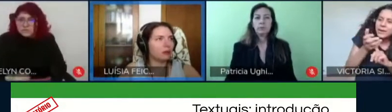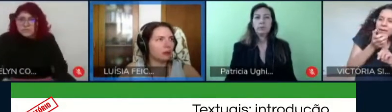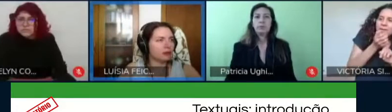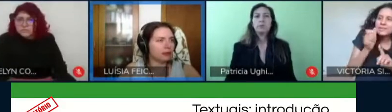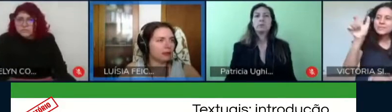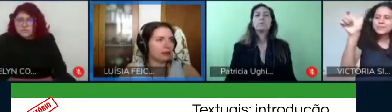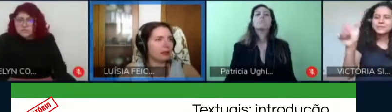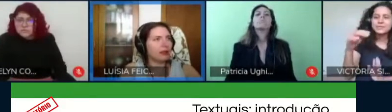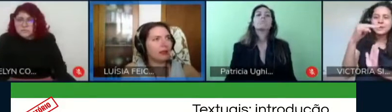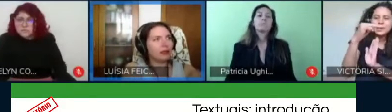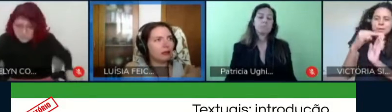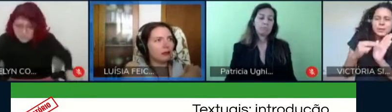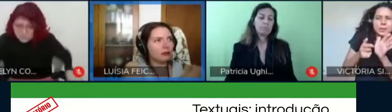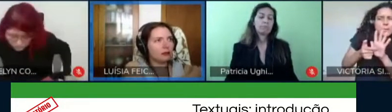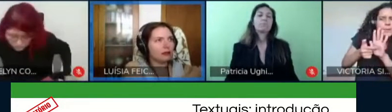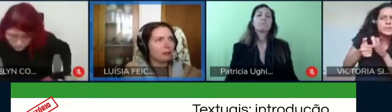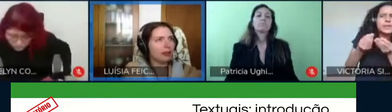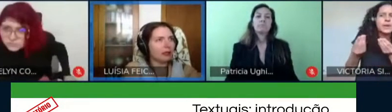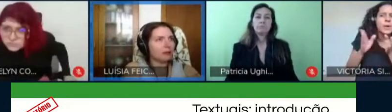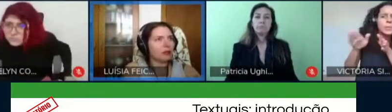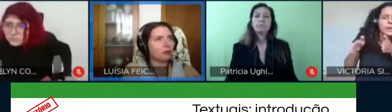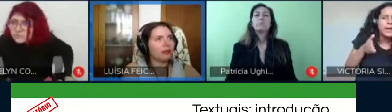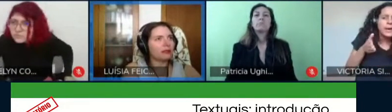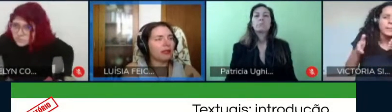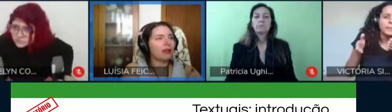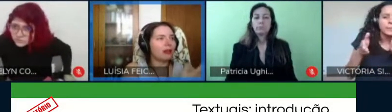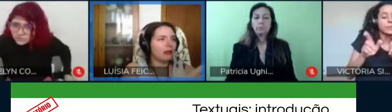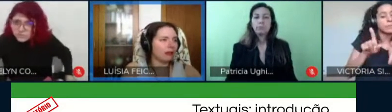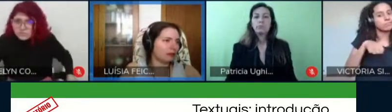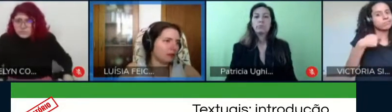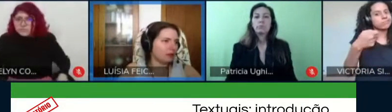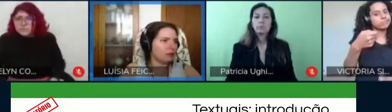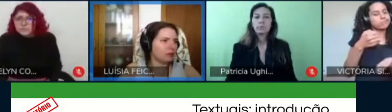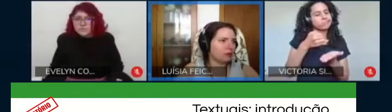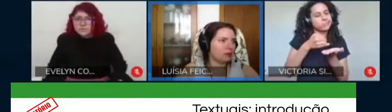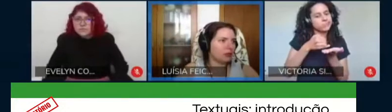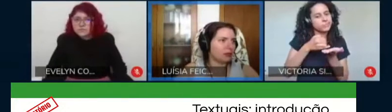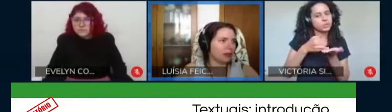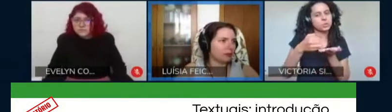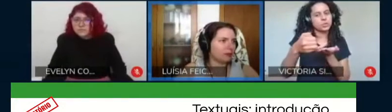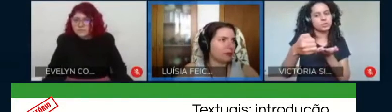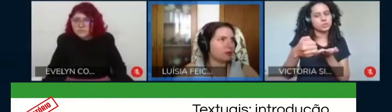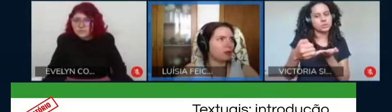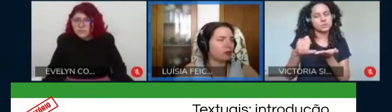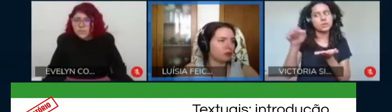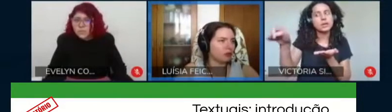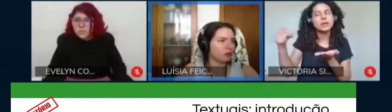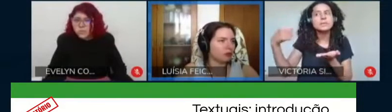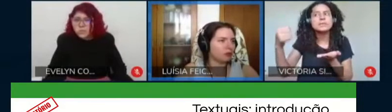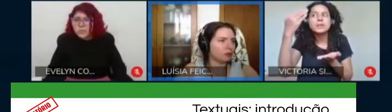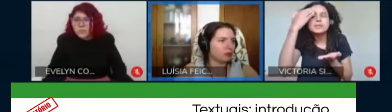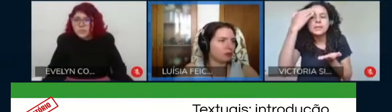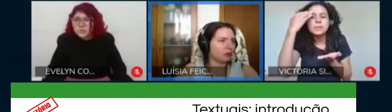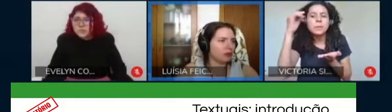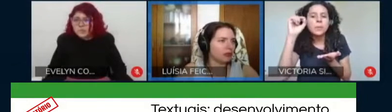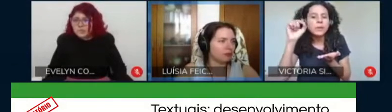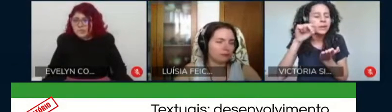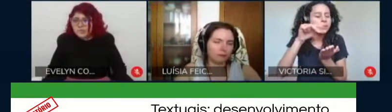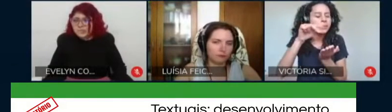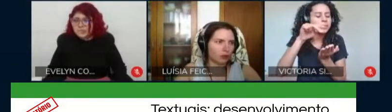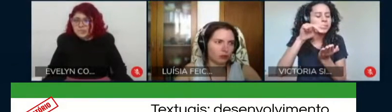está, o que ele precisa saber para começar a ler o trabalho, o